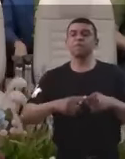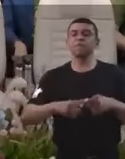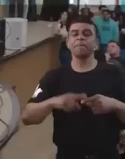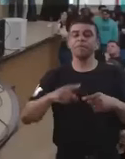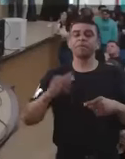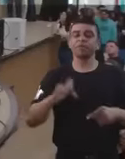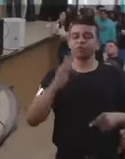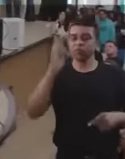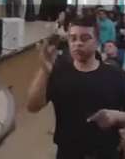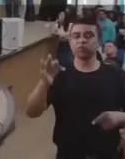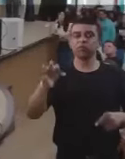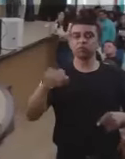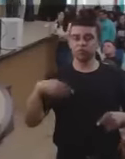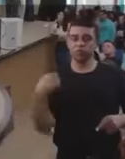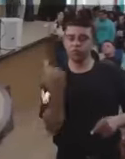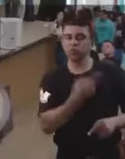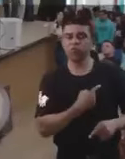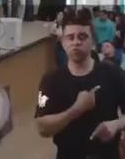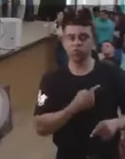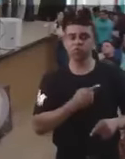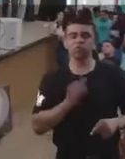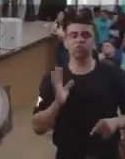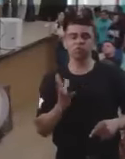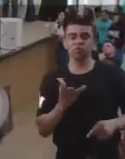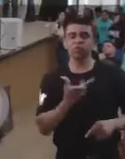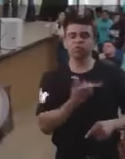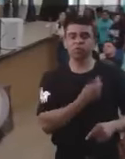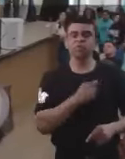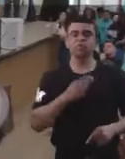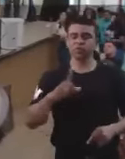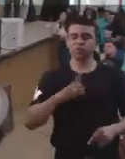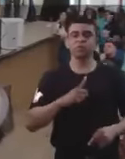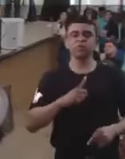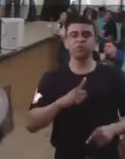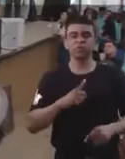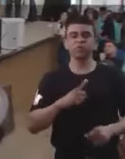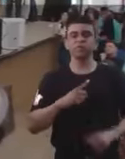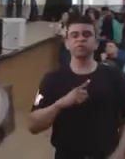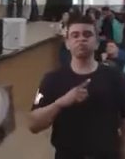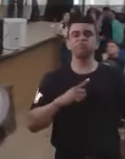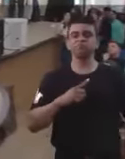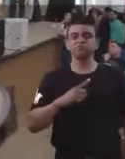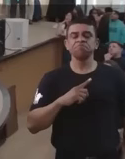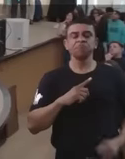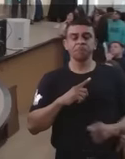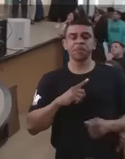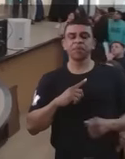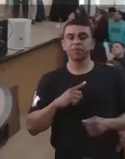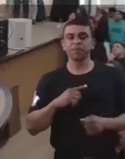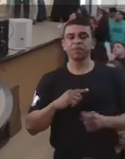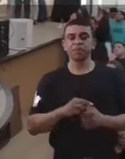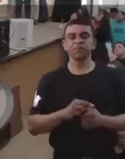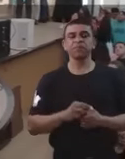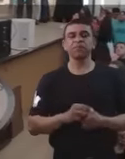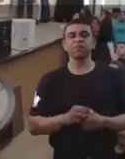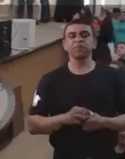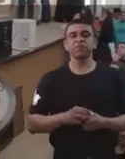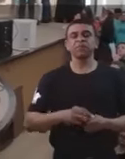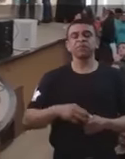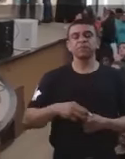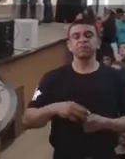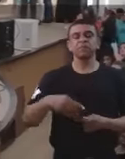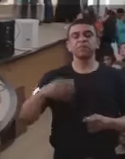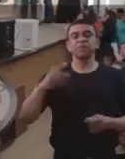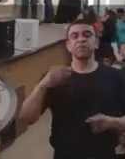pregações da graça de Deus entre nós, as multidões se acotovelavam,